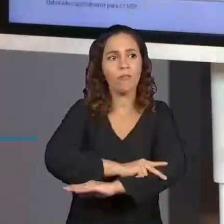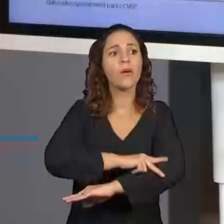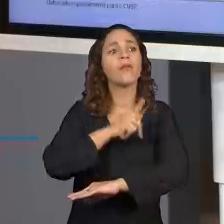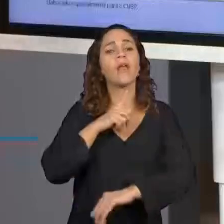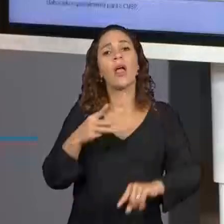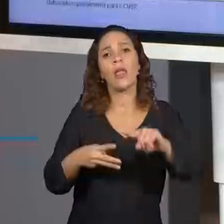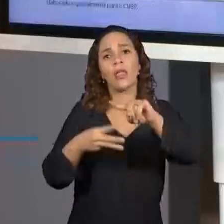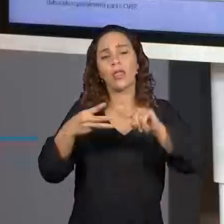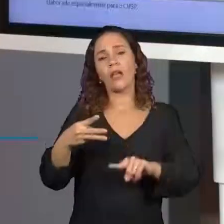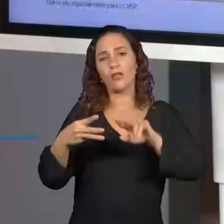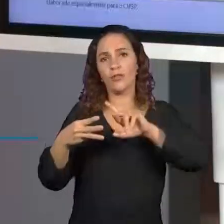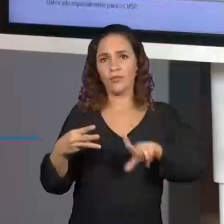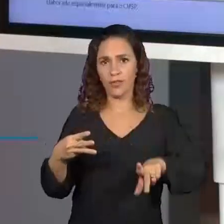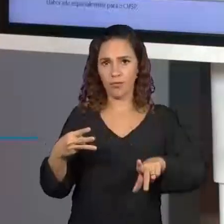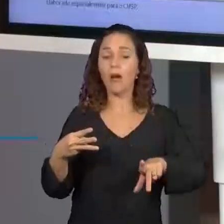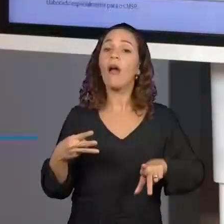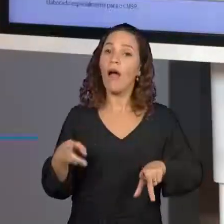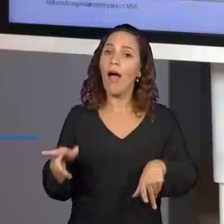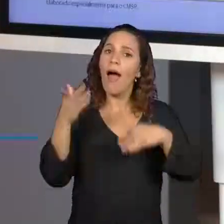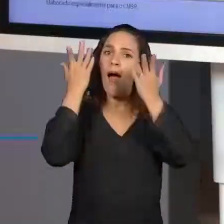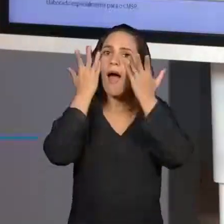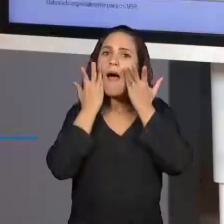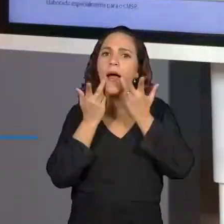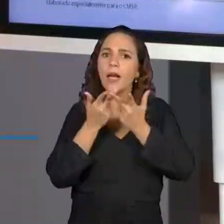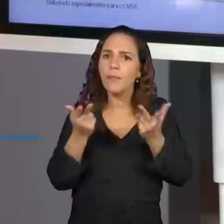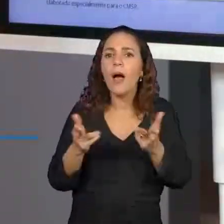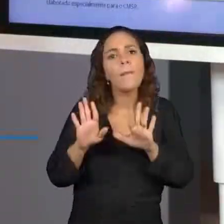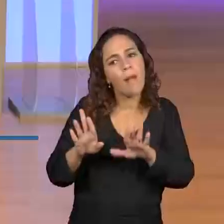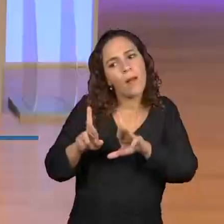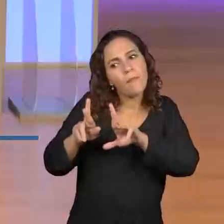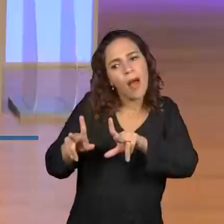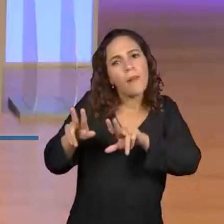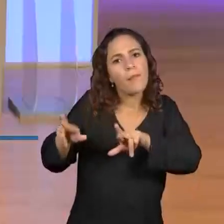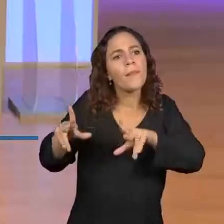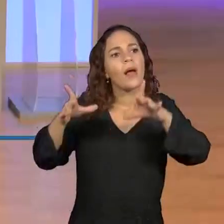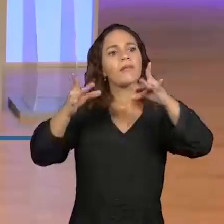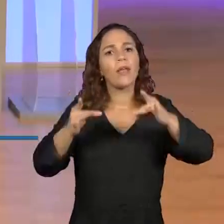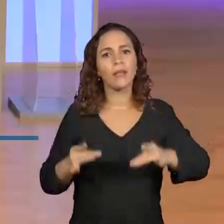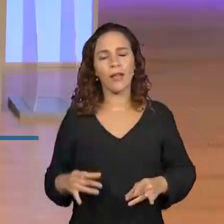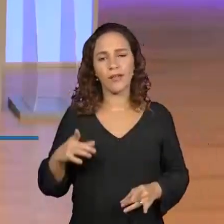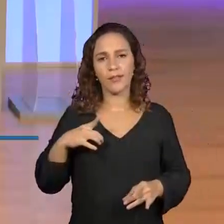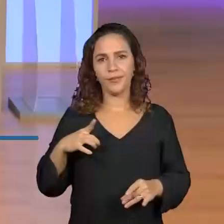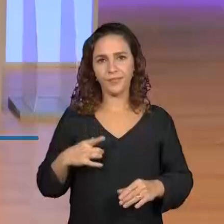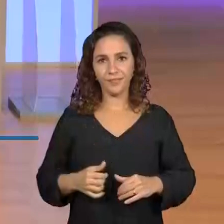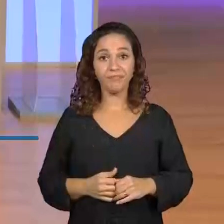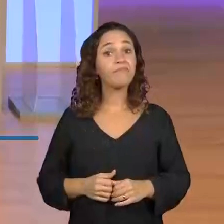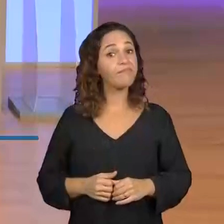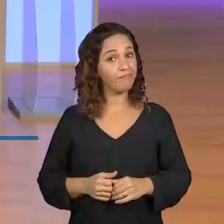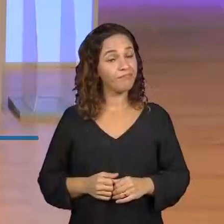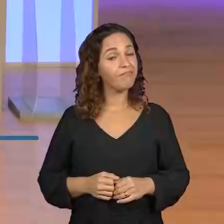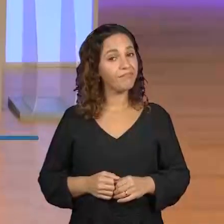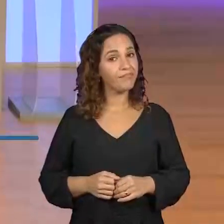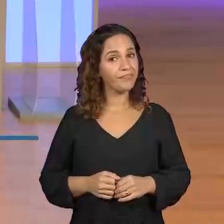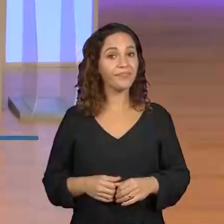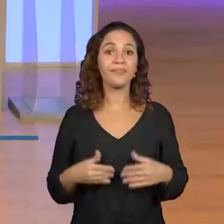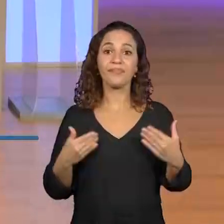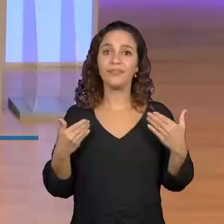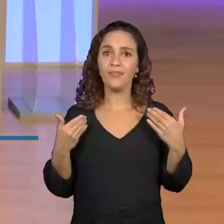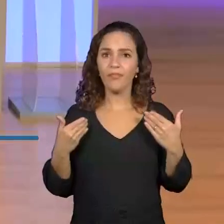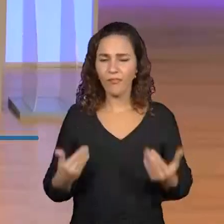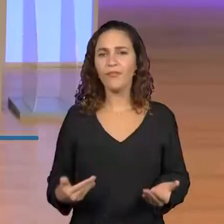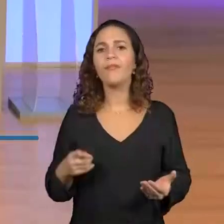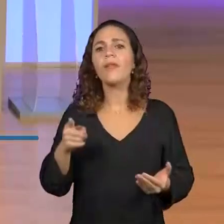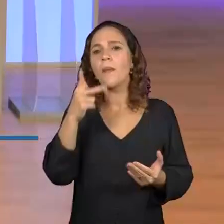distintos. Porque, na verdade, são animais com pequenas diferenças, né, professora? Exatamente. E como fazem parte aí da